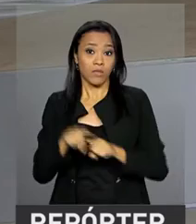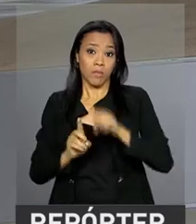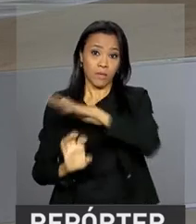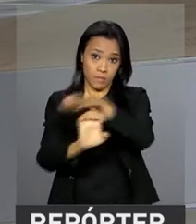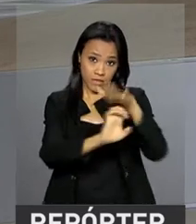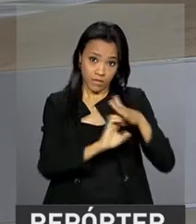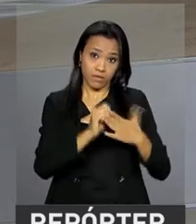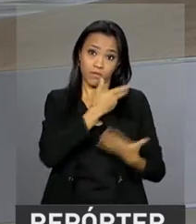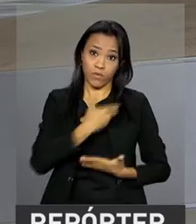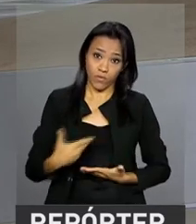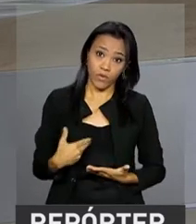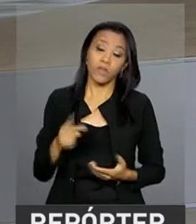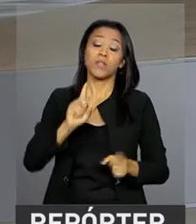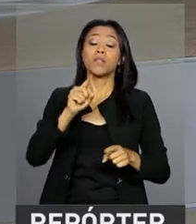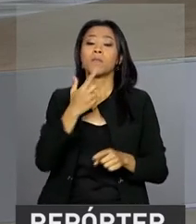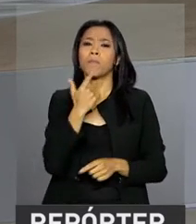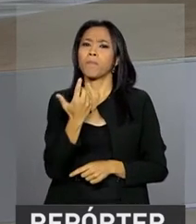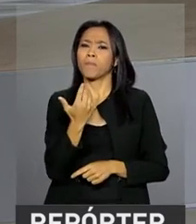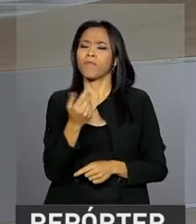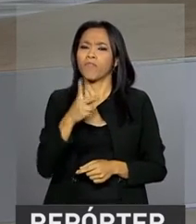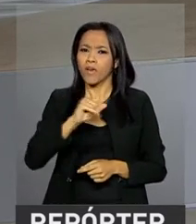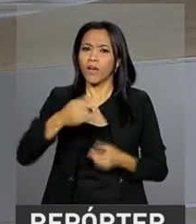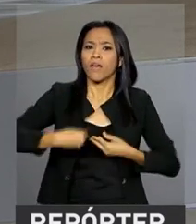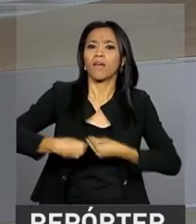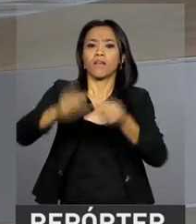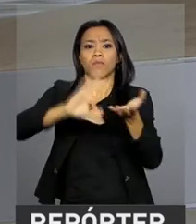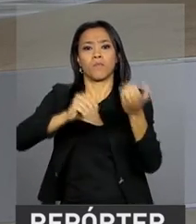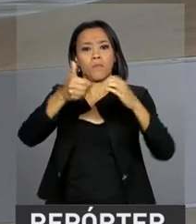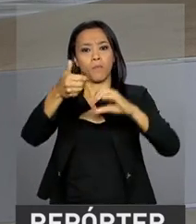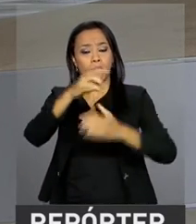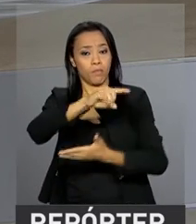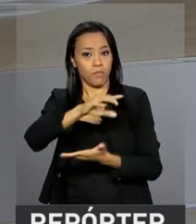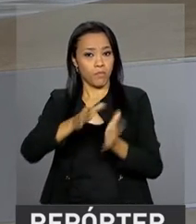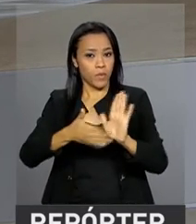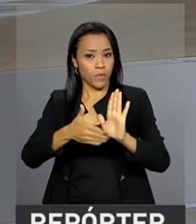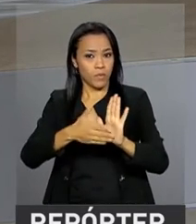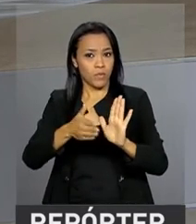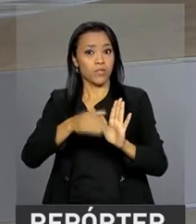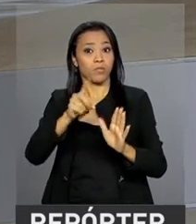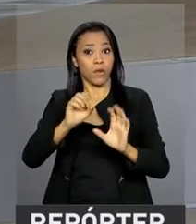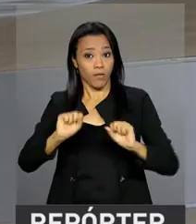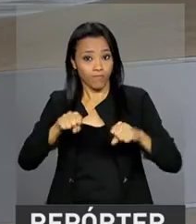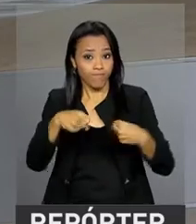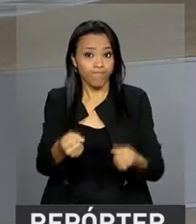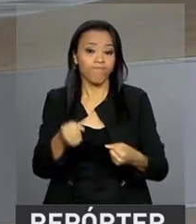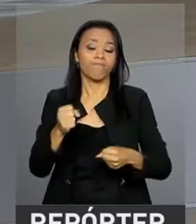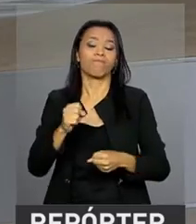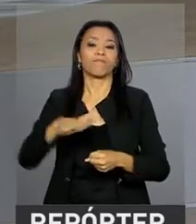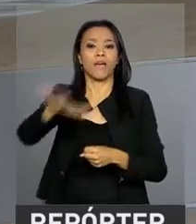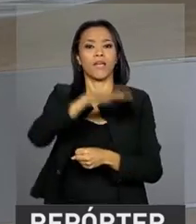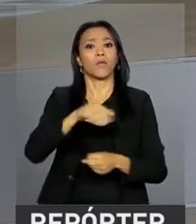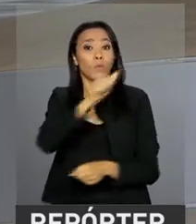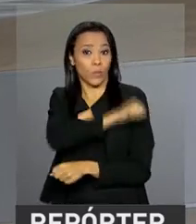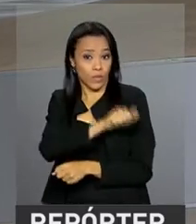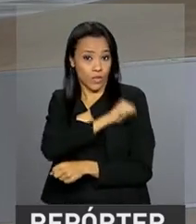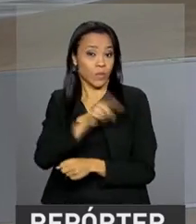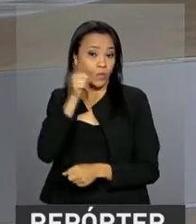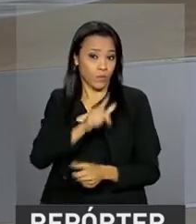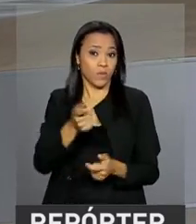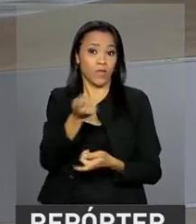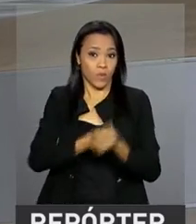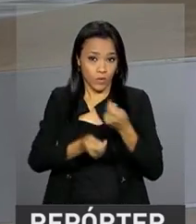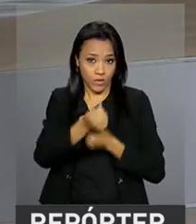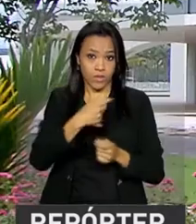enviado em breve ao congresso um novo projeto de recuperação fiscal dos estados o rio de janeiro saiu na frente nessa negociação